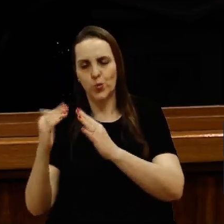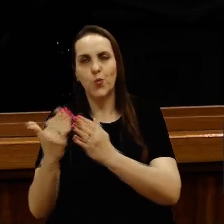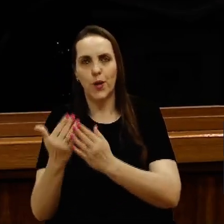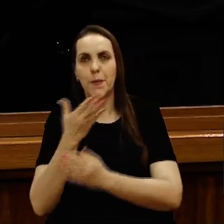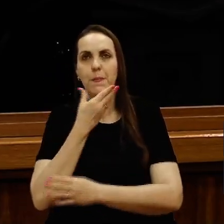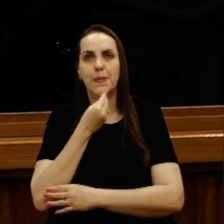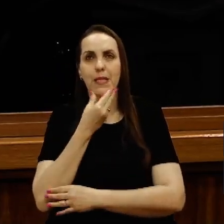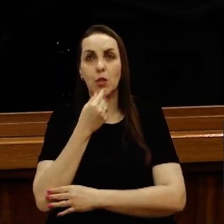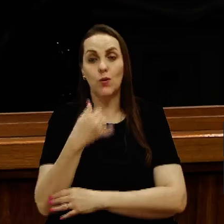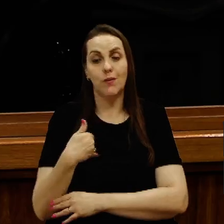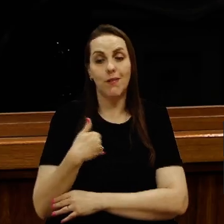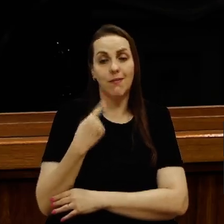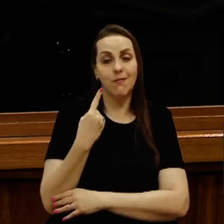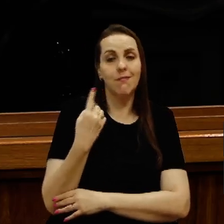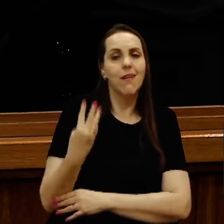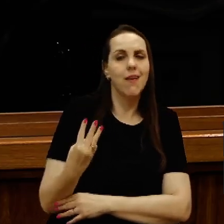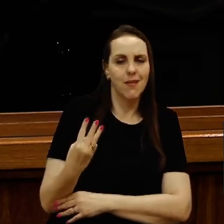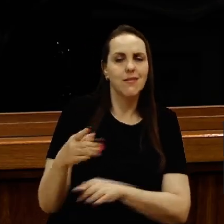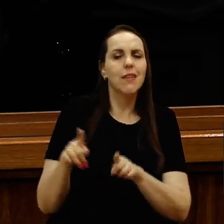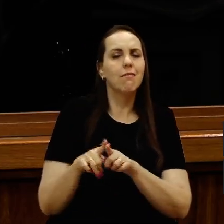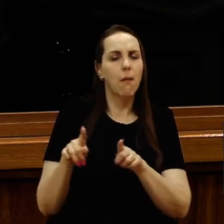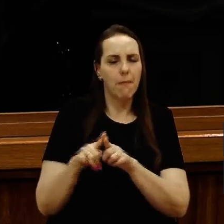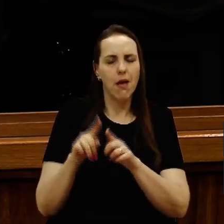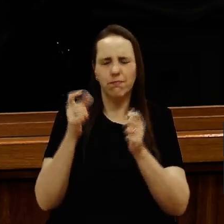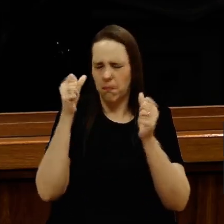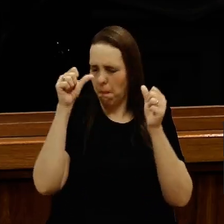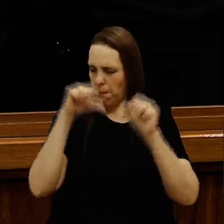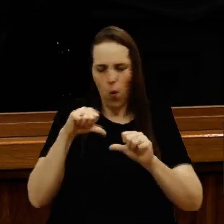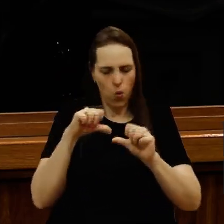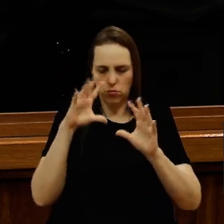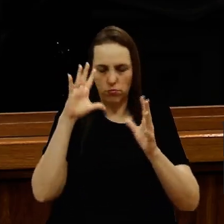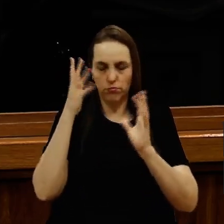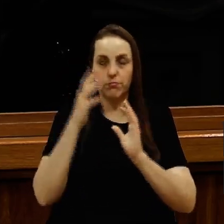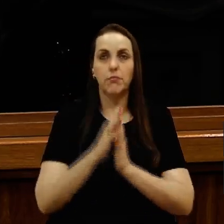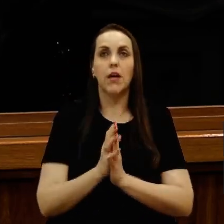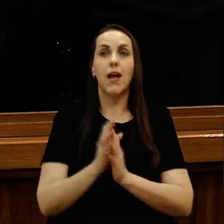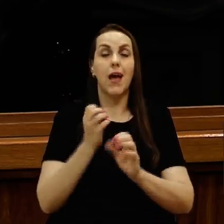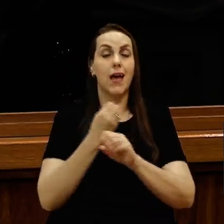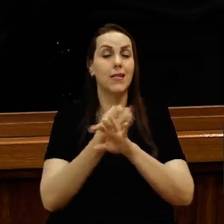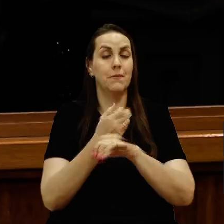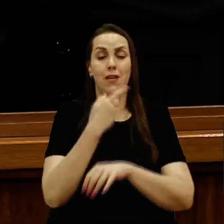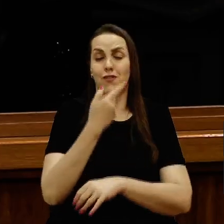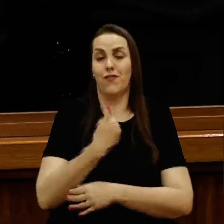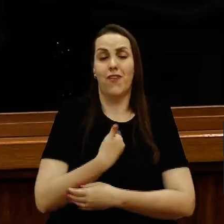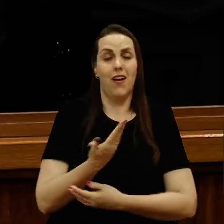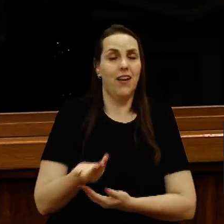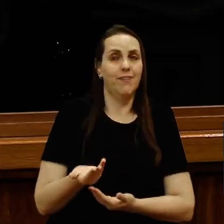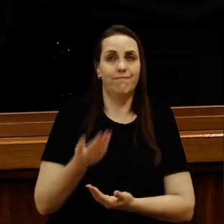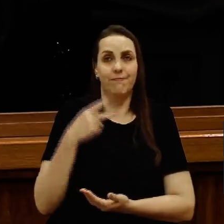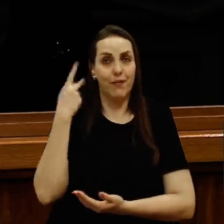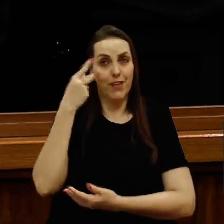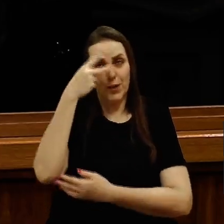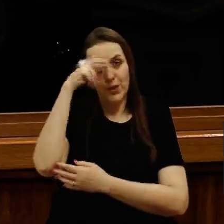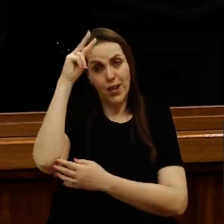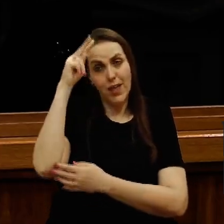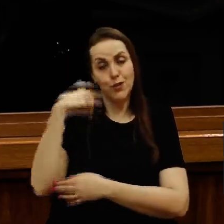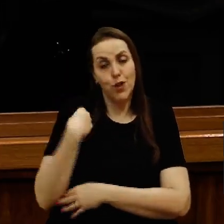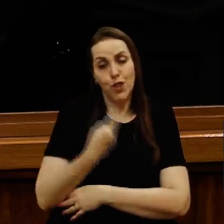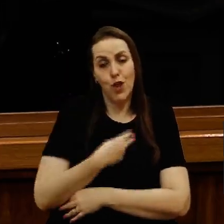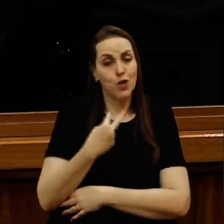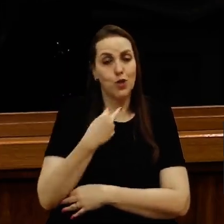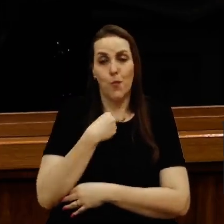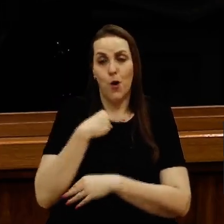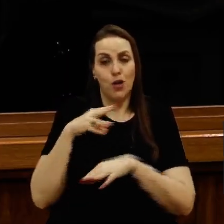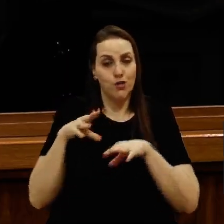que teve uma crise muito grande. A SMED nos diz, né, vereador Edson, que a gente não pode intervir, não pode